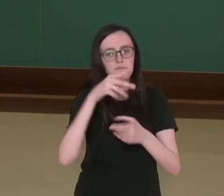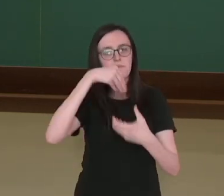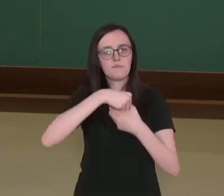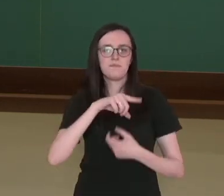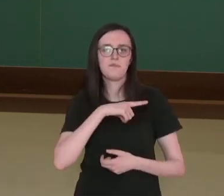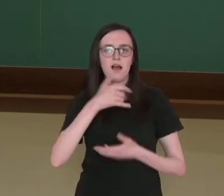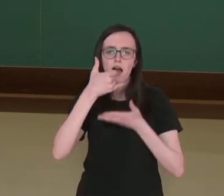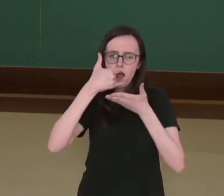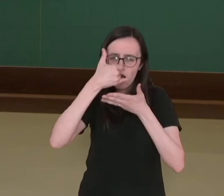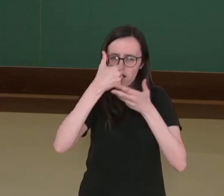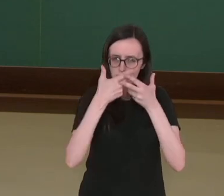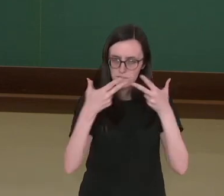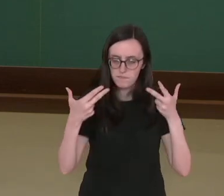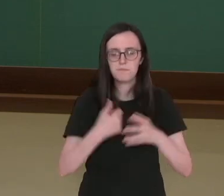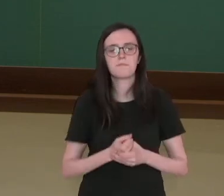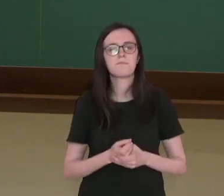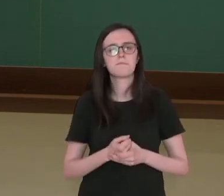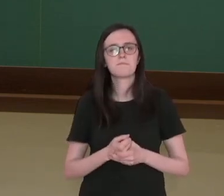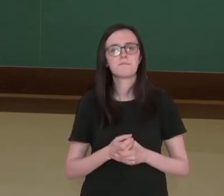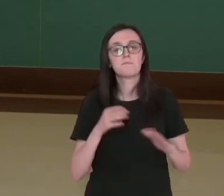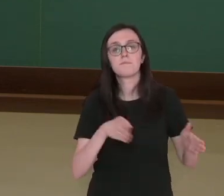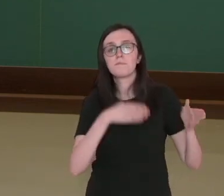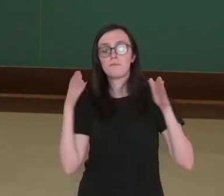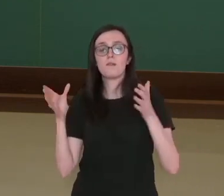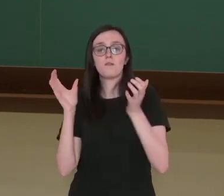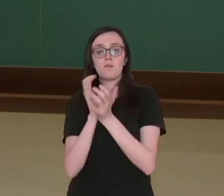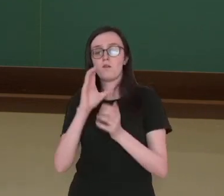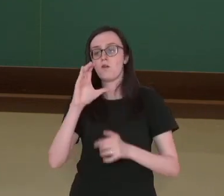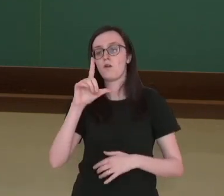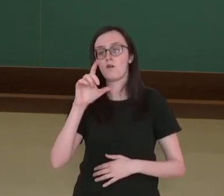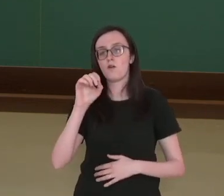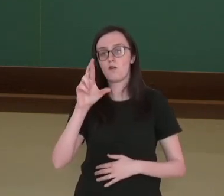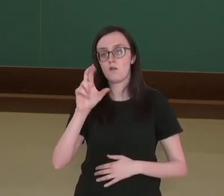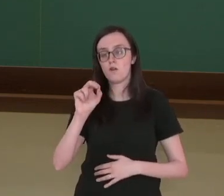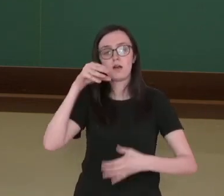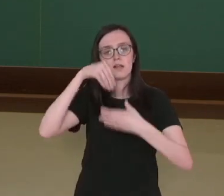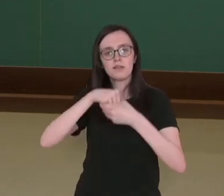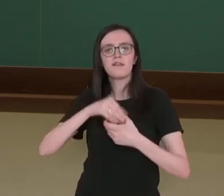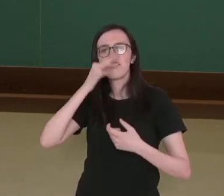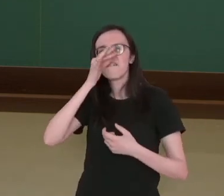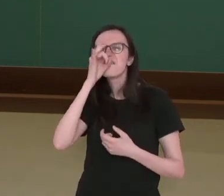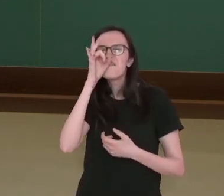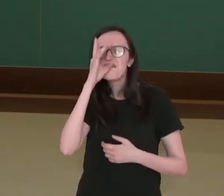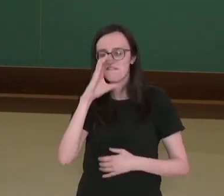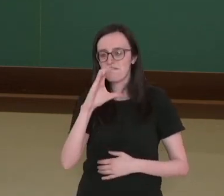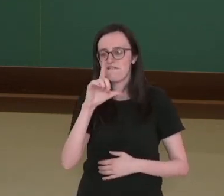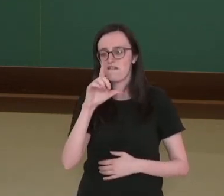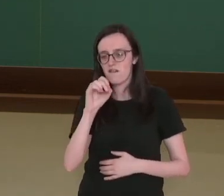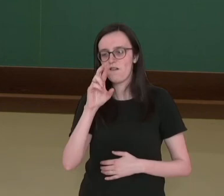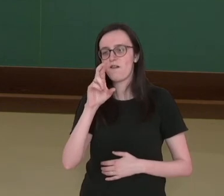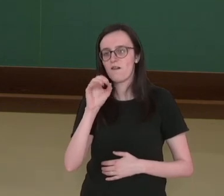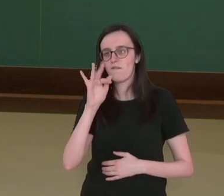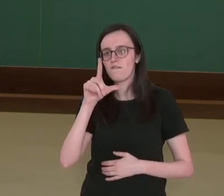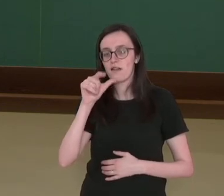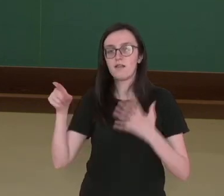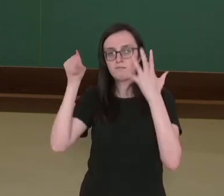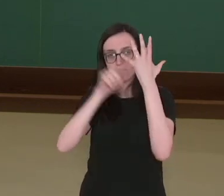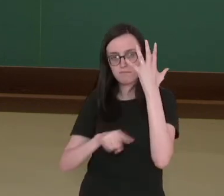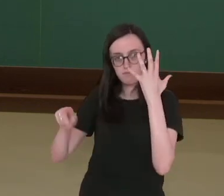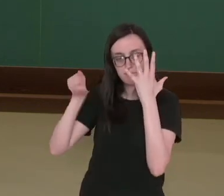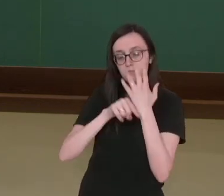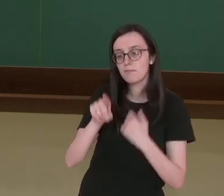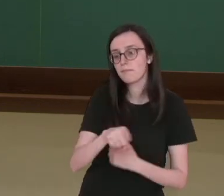encontrar substâncias lipofílicas. Os cloroplastos, que armazenam a clorofila e são responsáveis pela fotossíntese, e